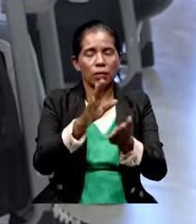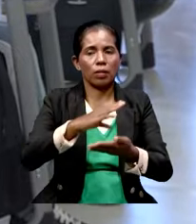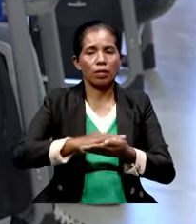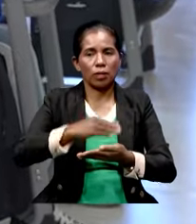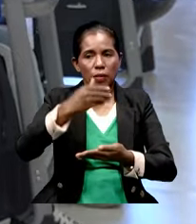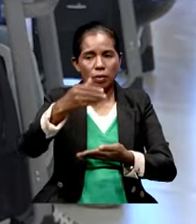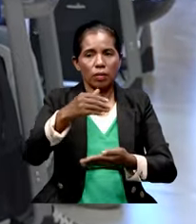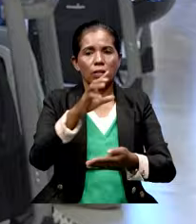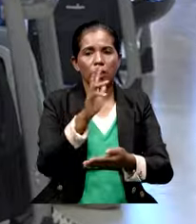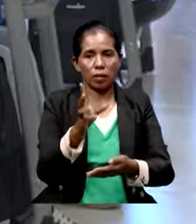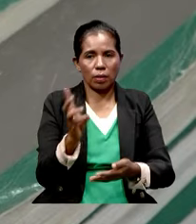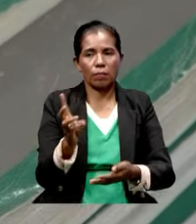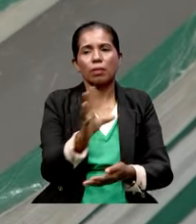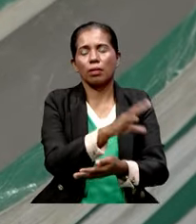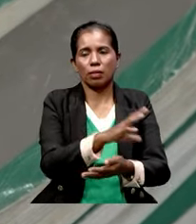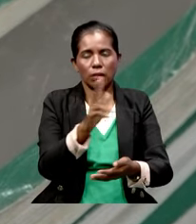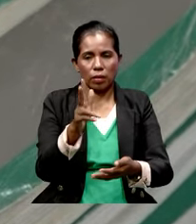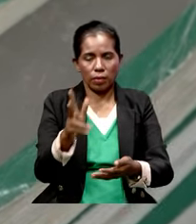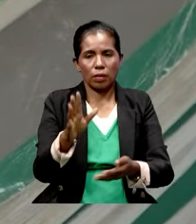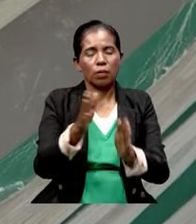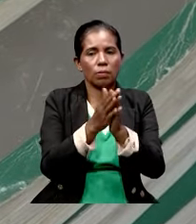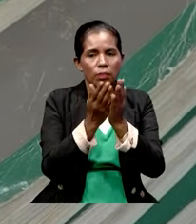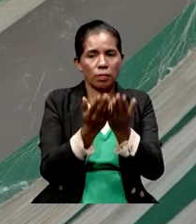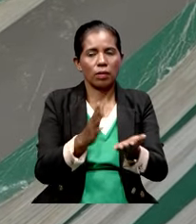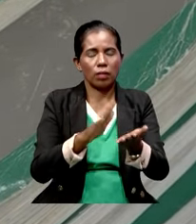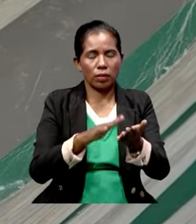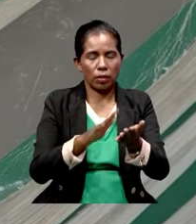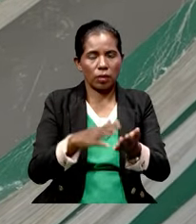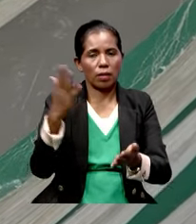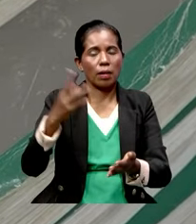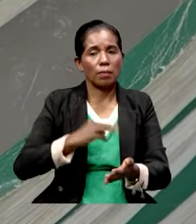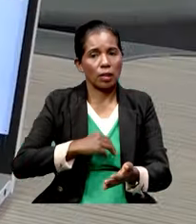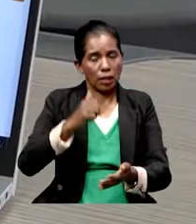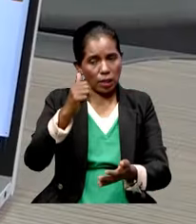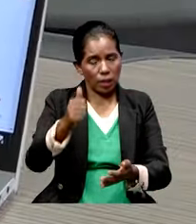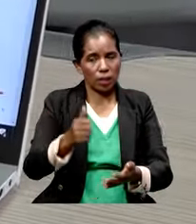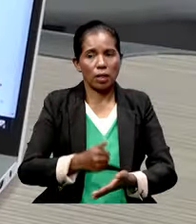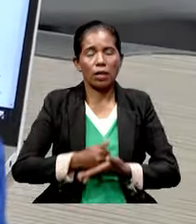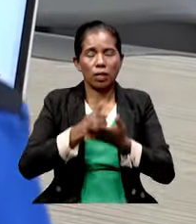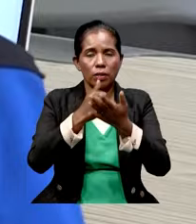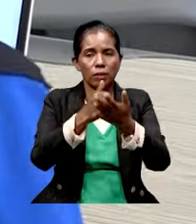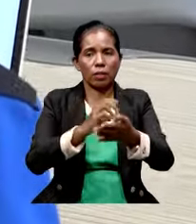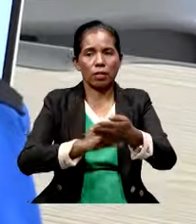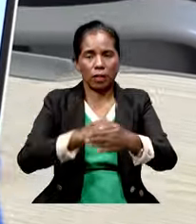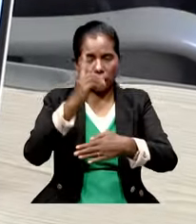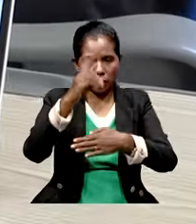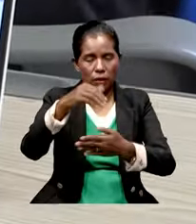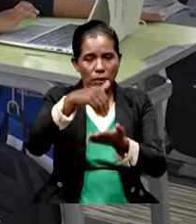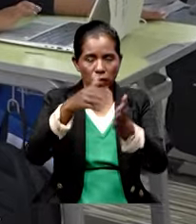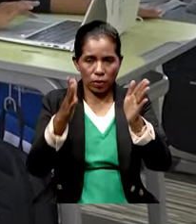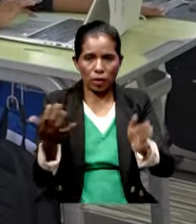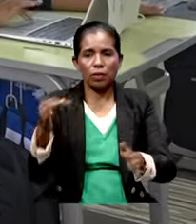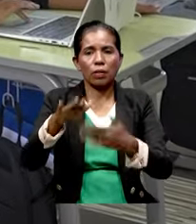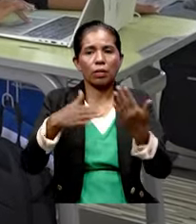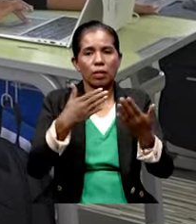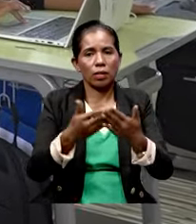no livro da Escola Secundária Católica Colégio Infante de Sagres Maliana, onde facilita no desenvolve estudante sire e